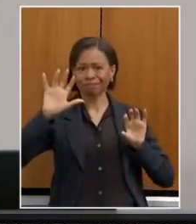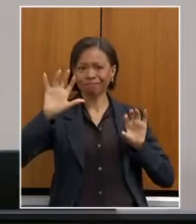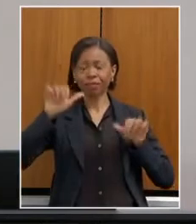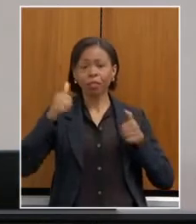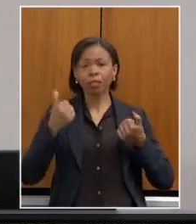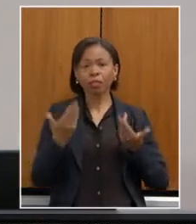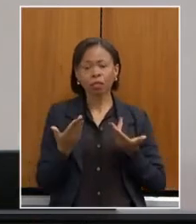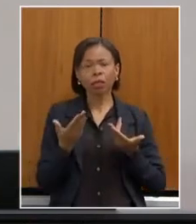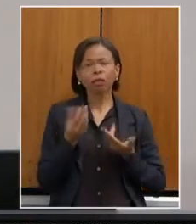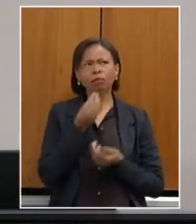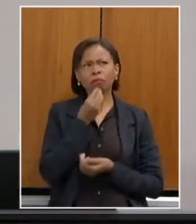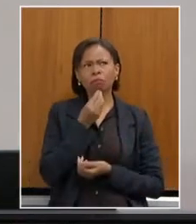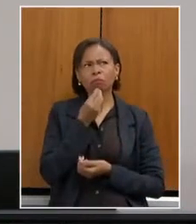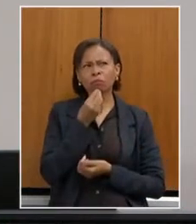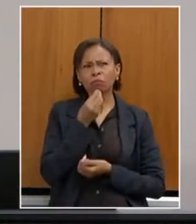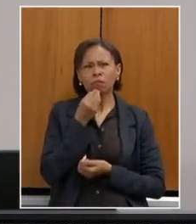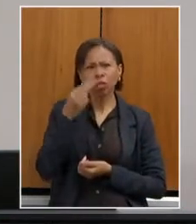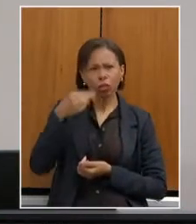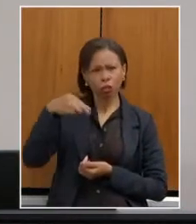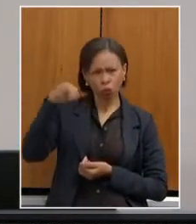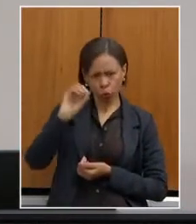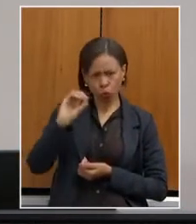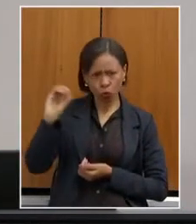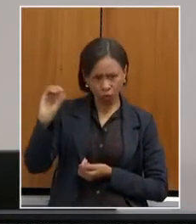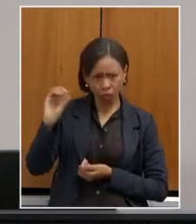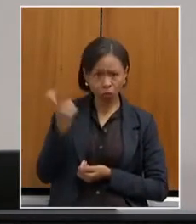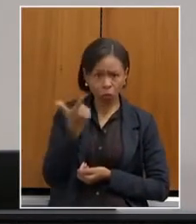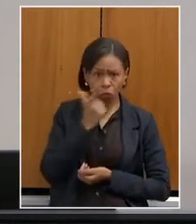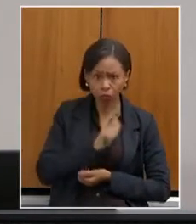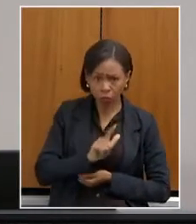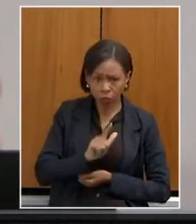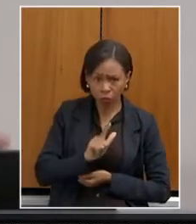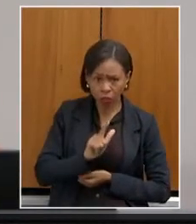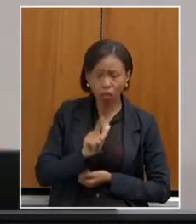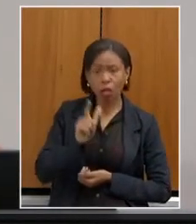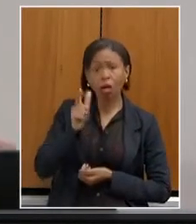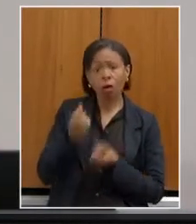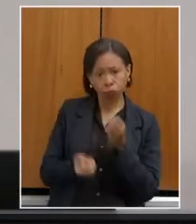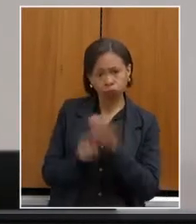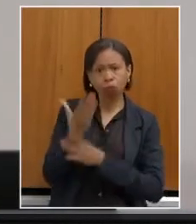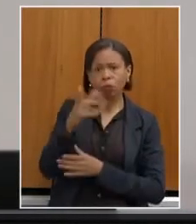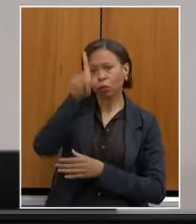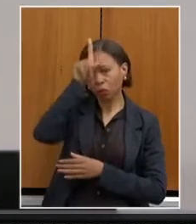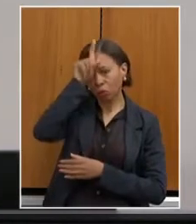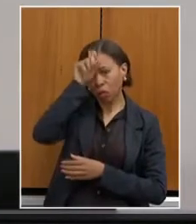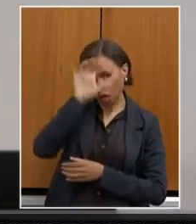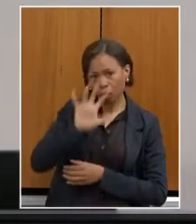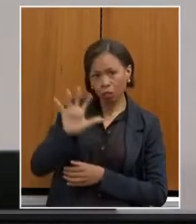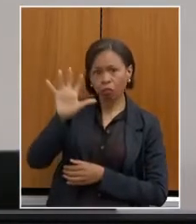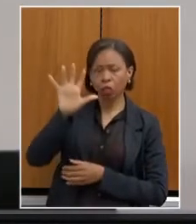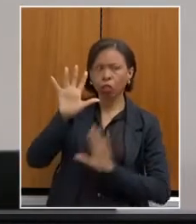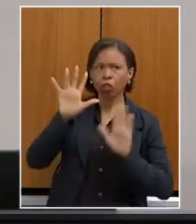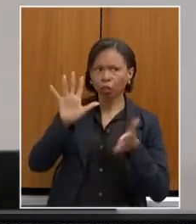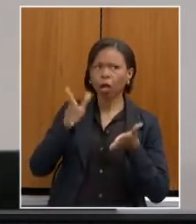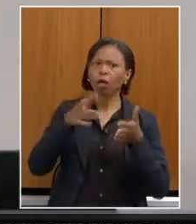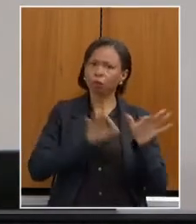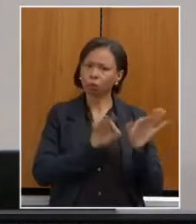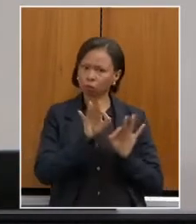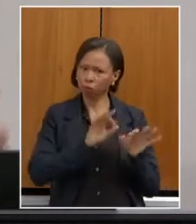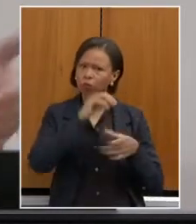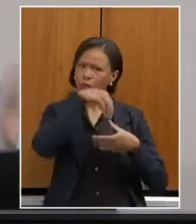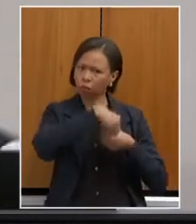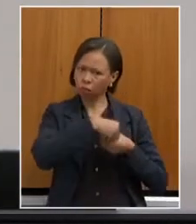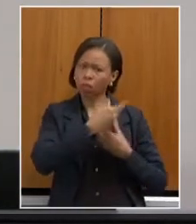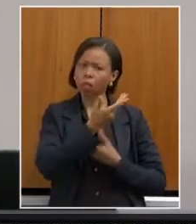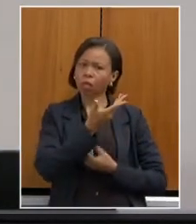Havia essa expectativa de que o Noroeste fosse contemplado com o Hospital Regional, foi colocado no plano da Secretaria de Estado de Saúde